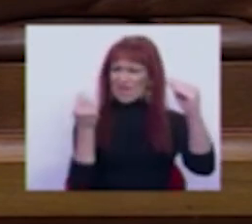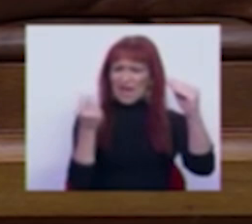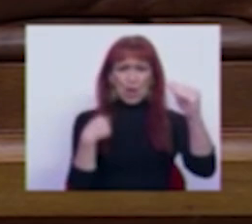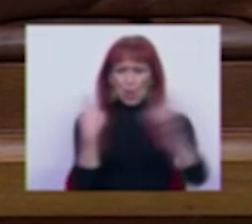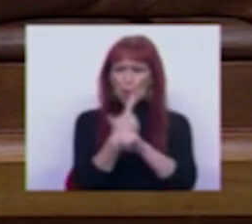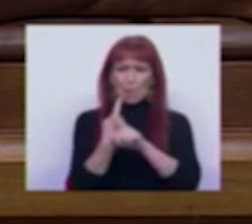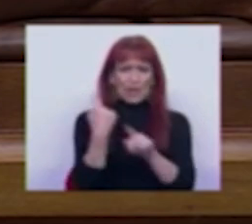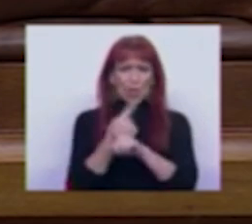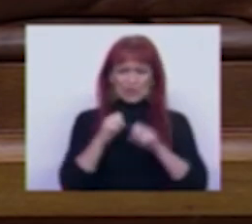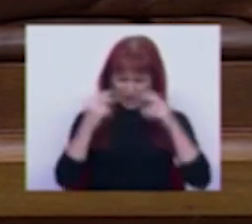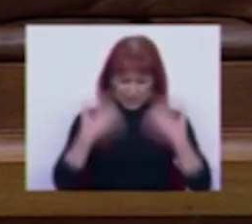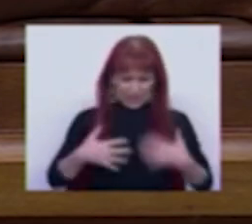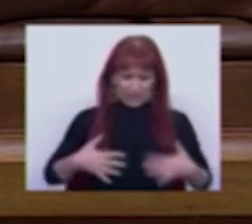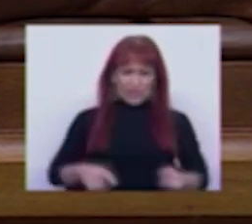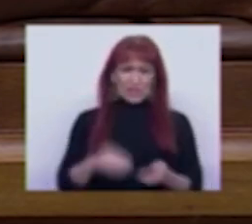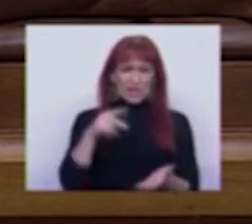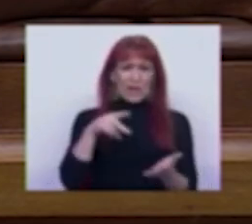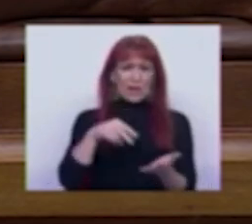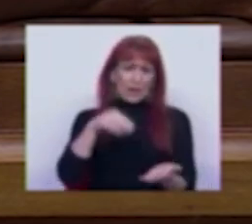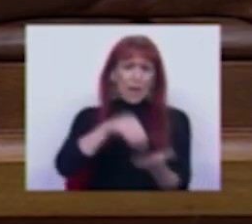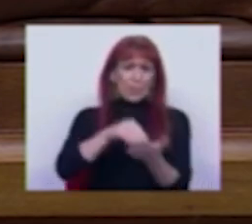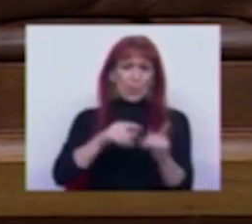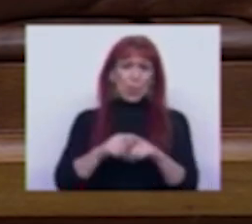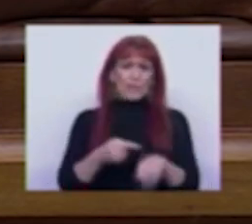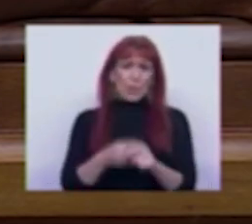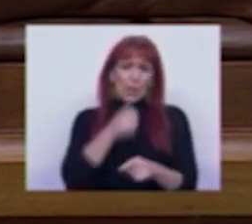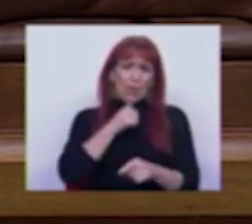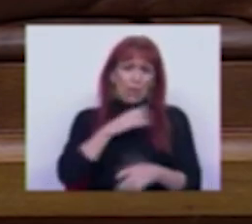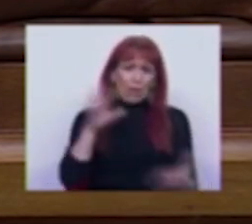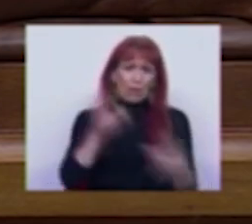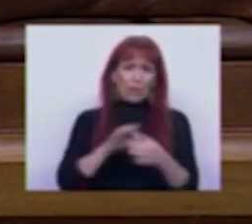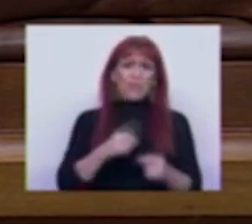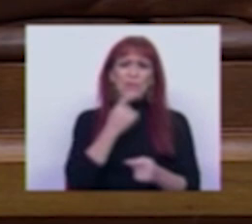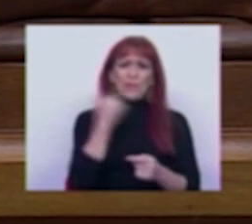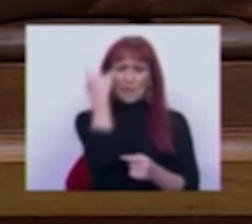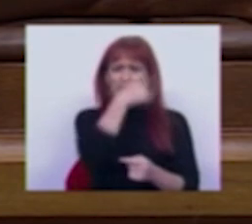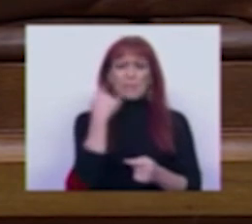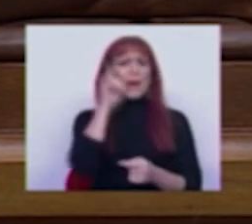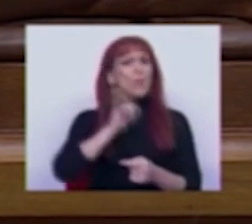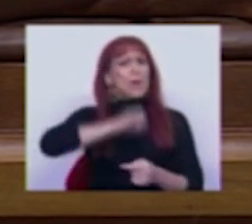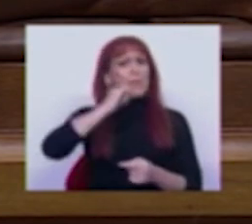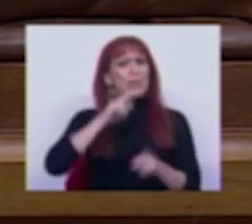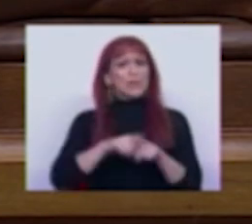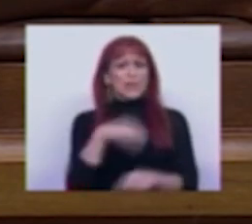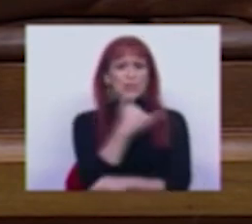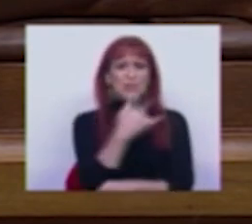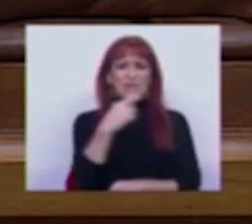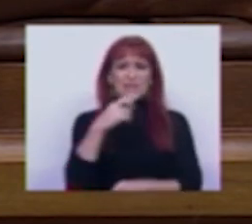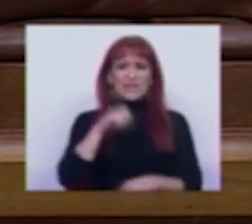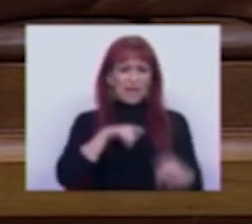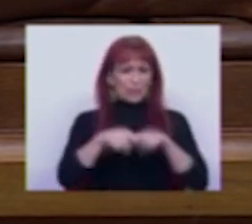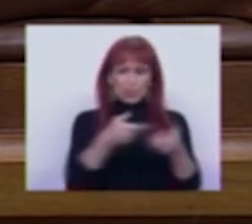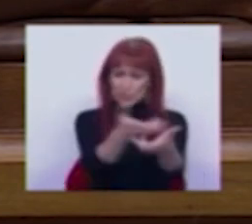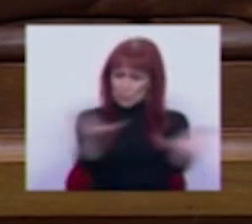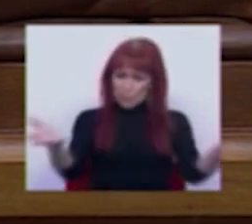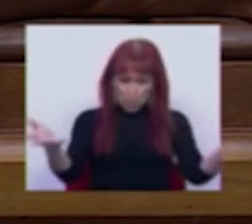para comprar produtos de higiene, vivendo em pobreza também menstrual. E Abril ainda não tem rosto de mulher, quando em 230 deputados